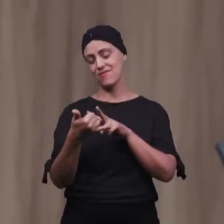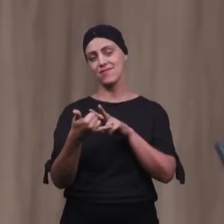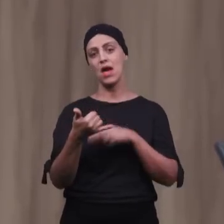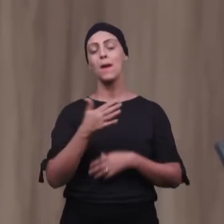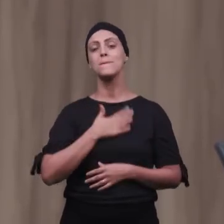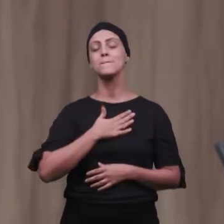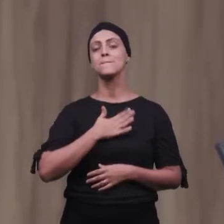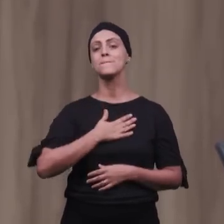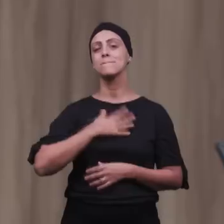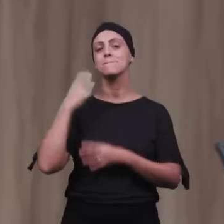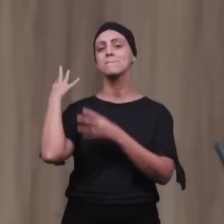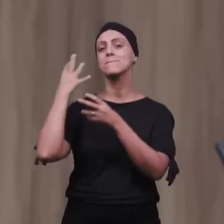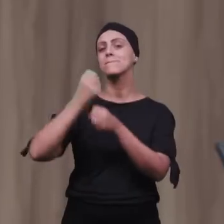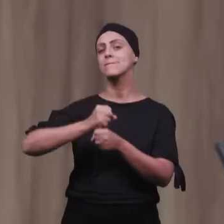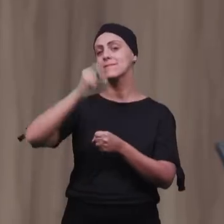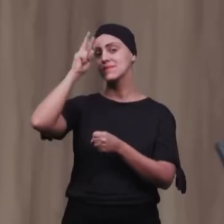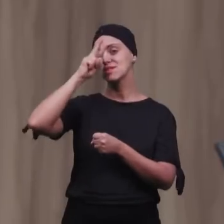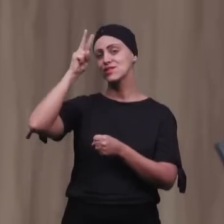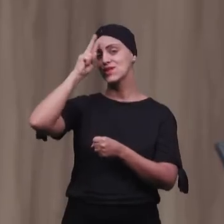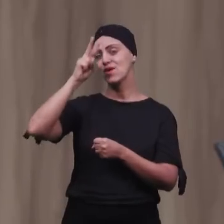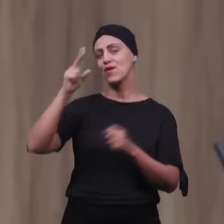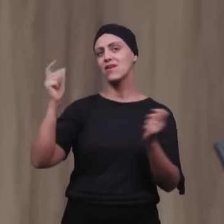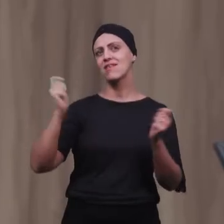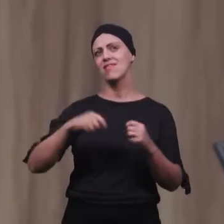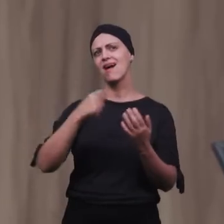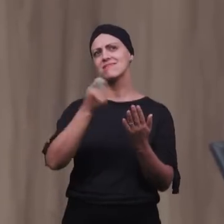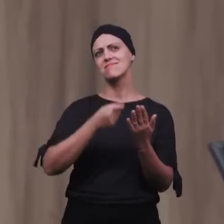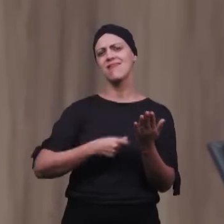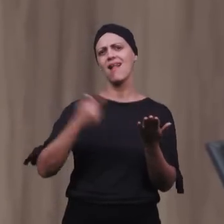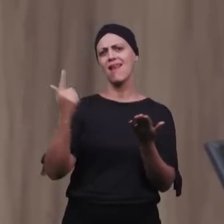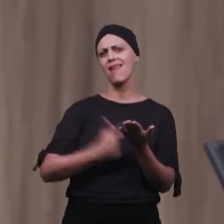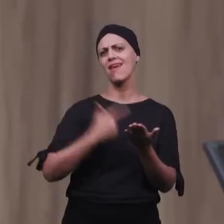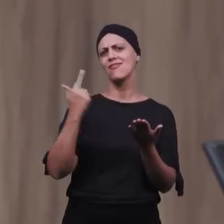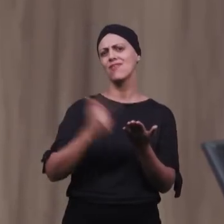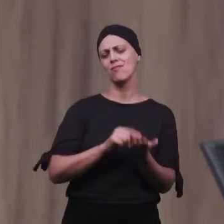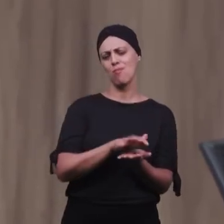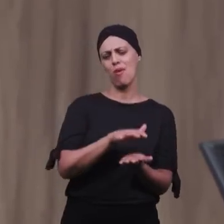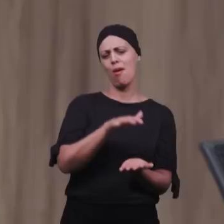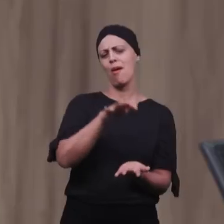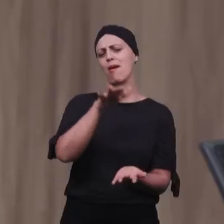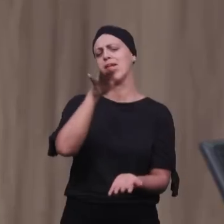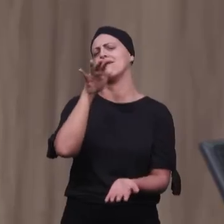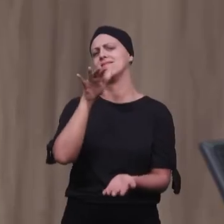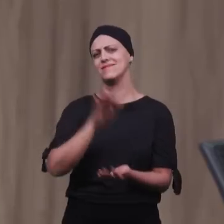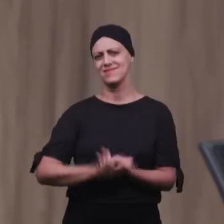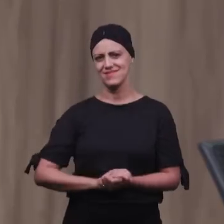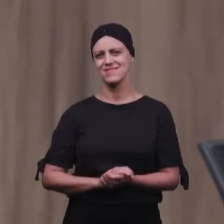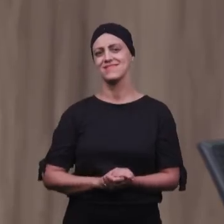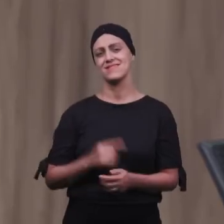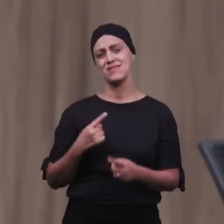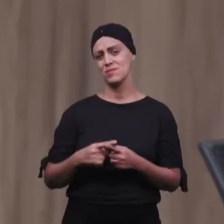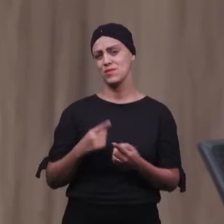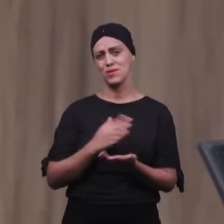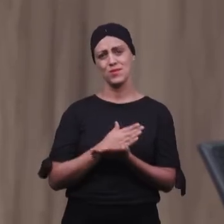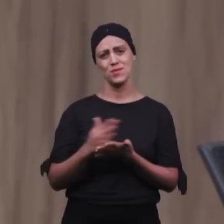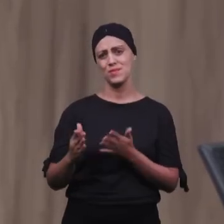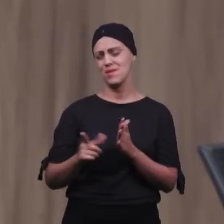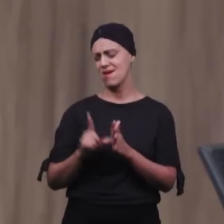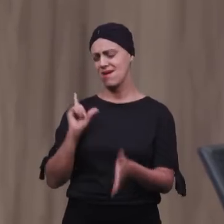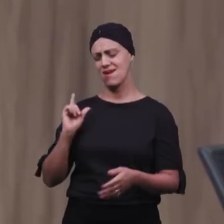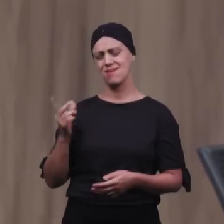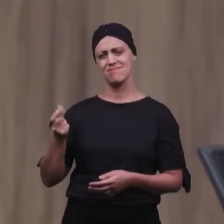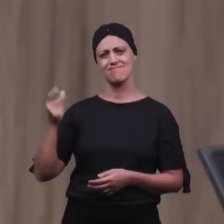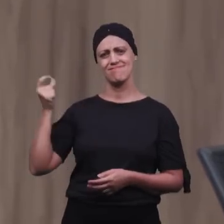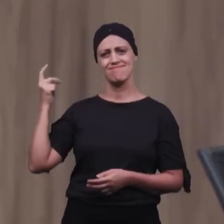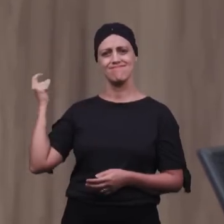é uma história que dá para escrever vários livros. Exatamente. Porque eu comecei muito cedo, né?